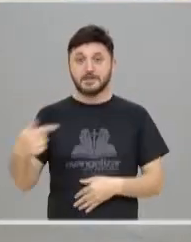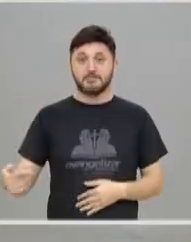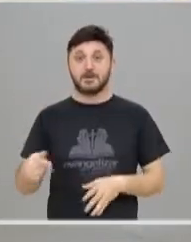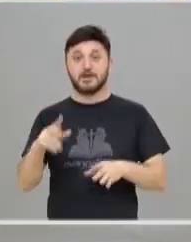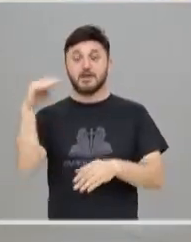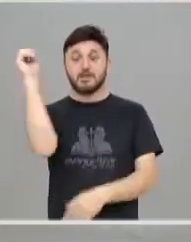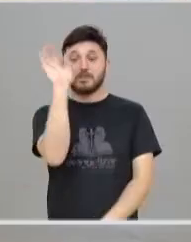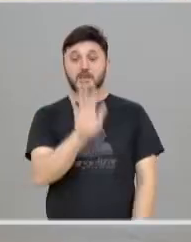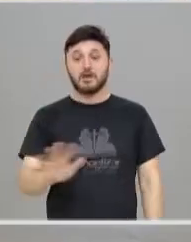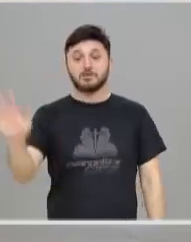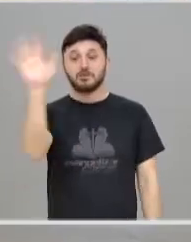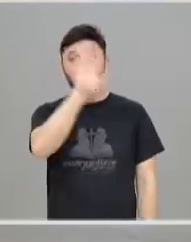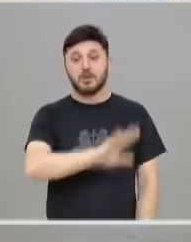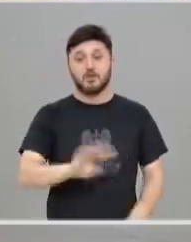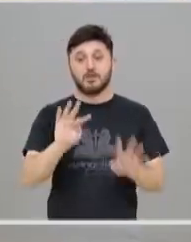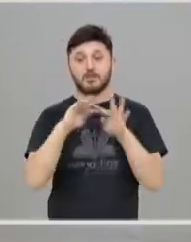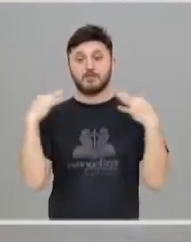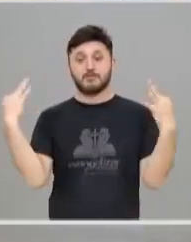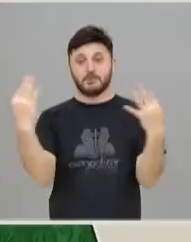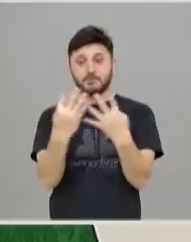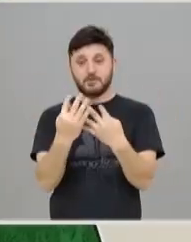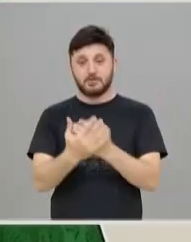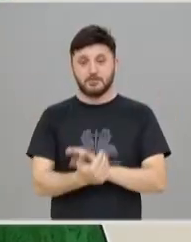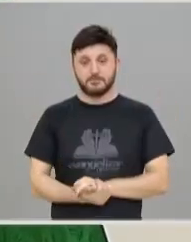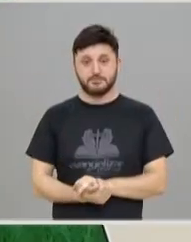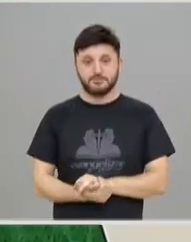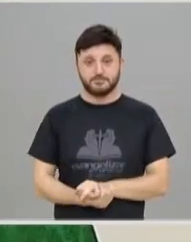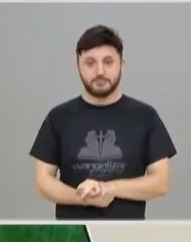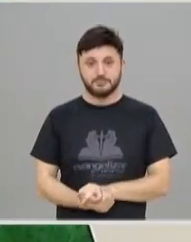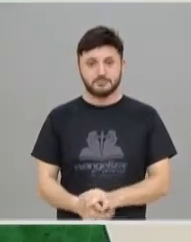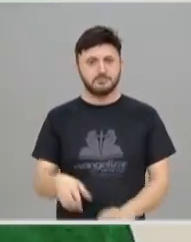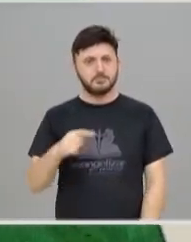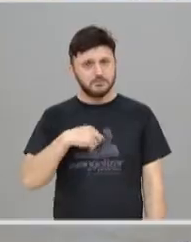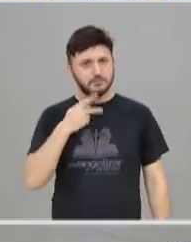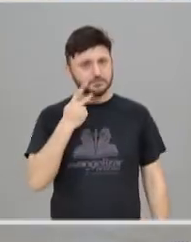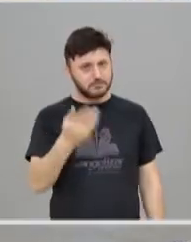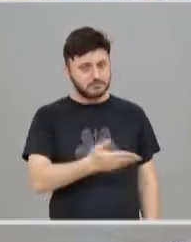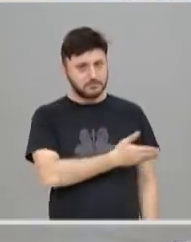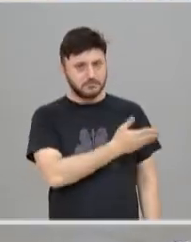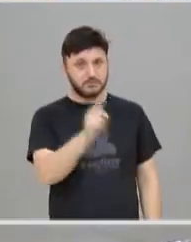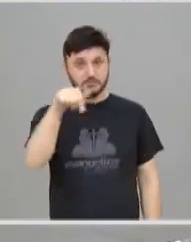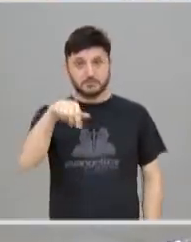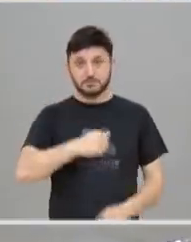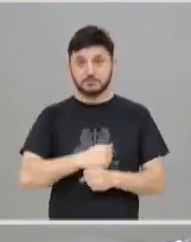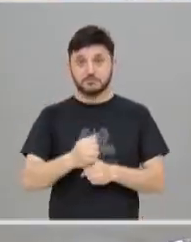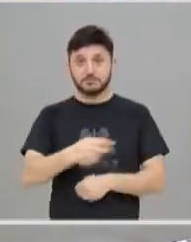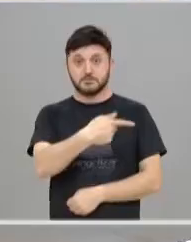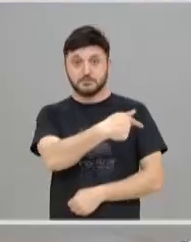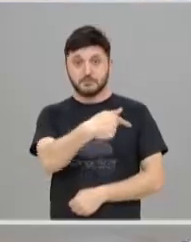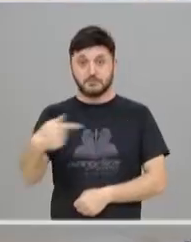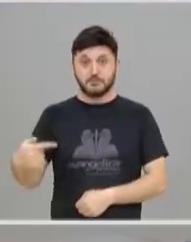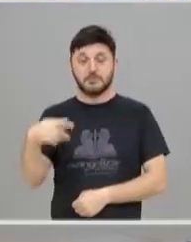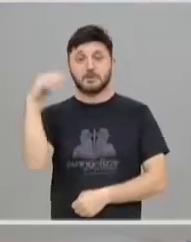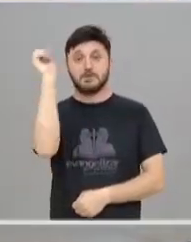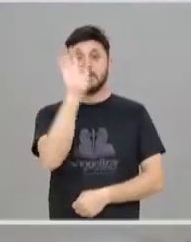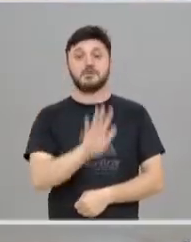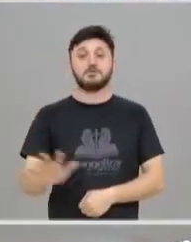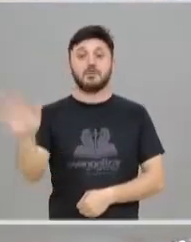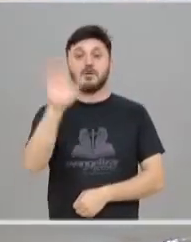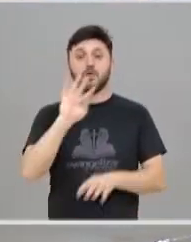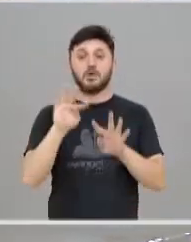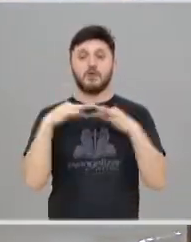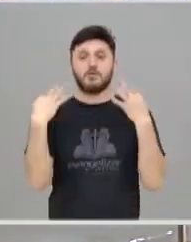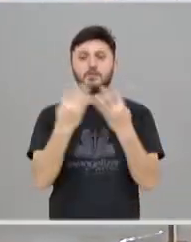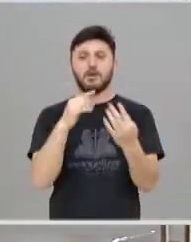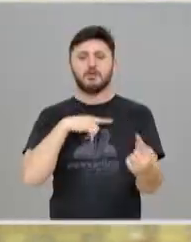Nacional da Família. E eu digo, meus irmãos, esse ano a Semana Nacional da Família tem